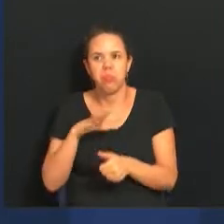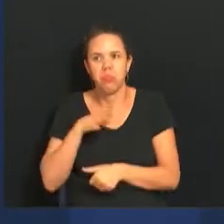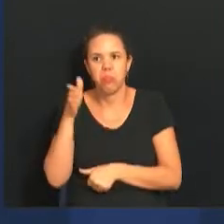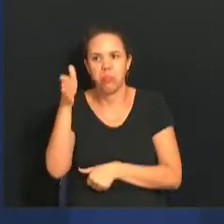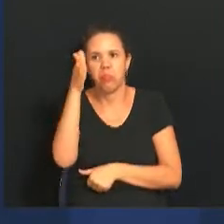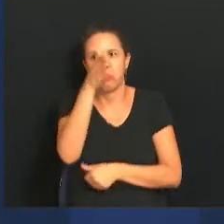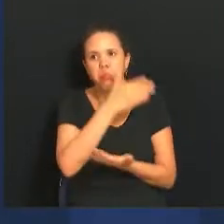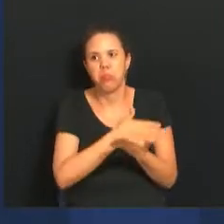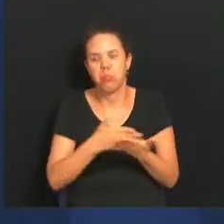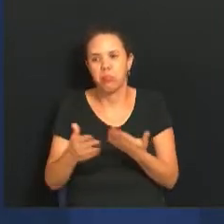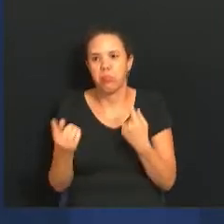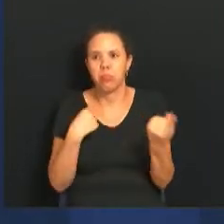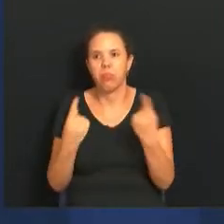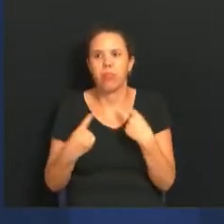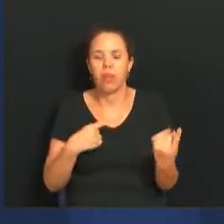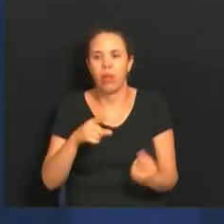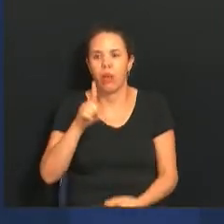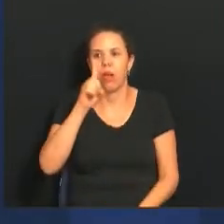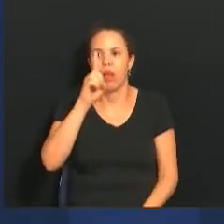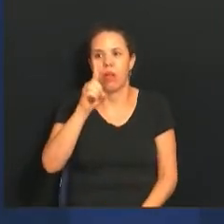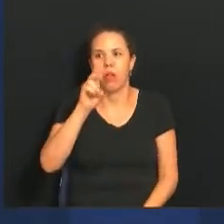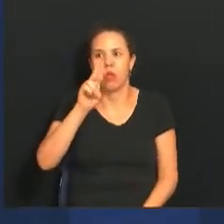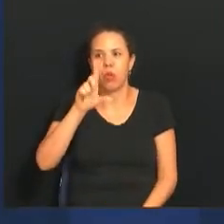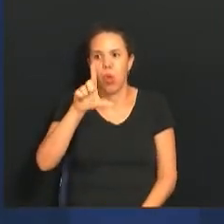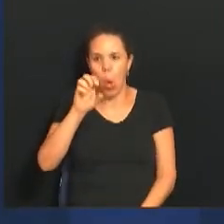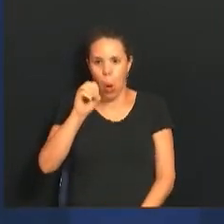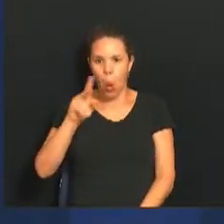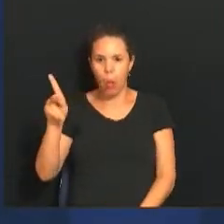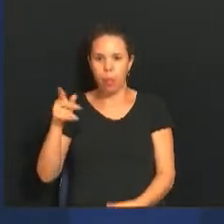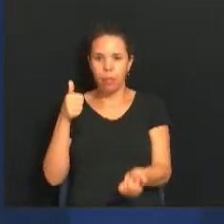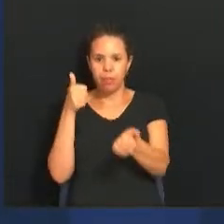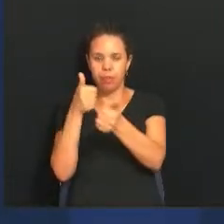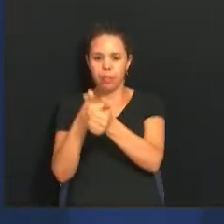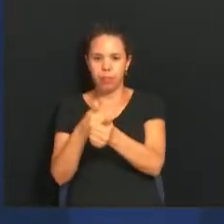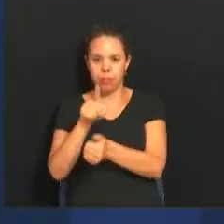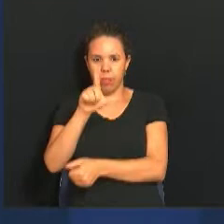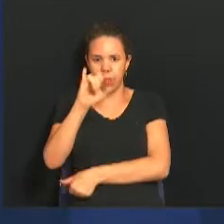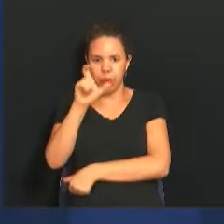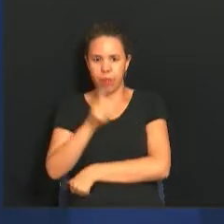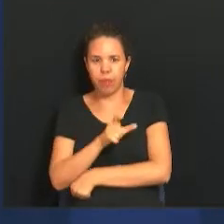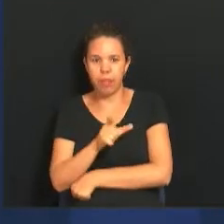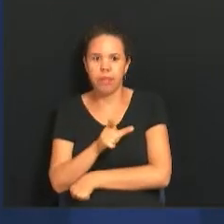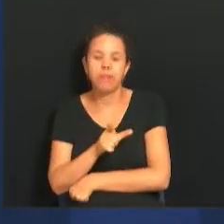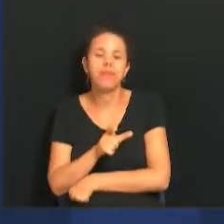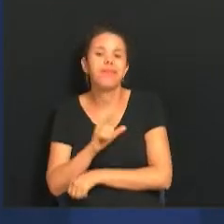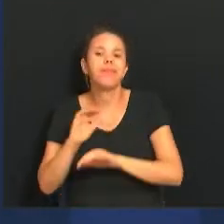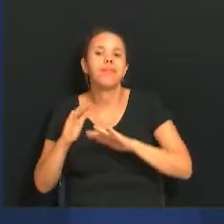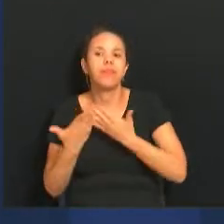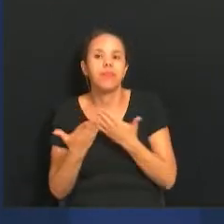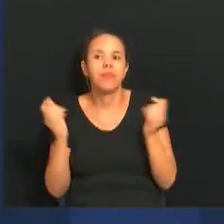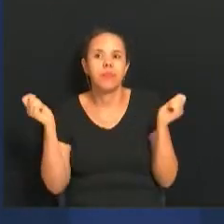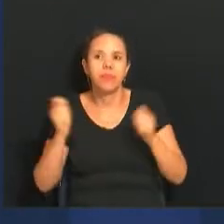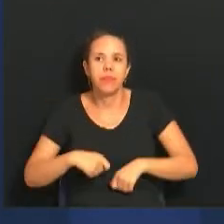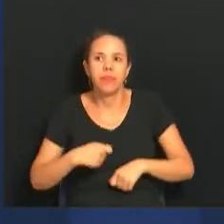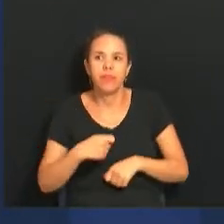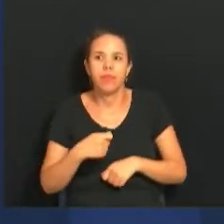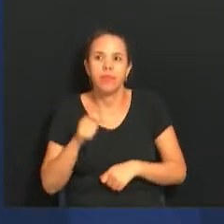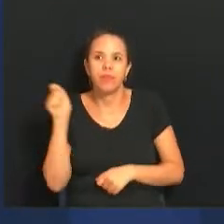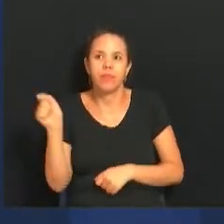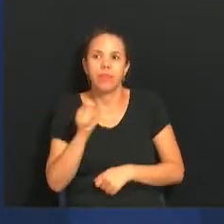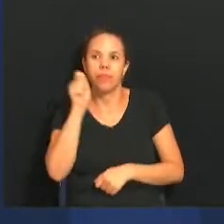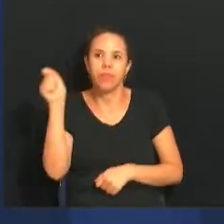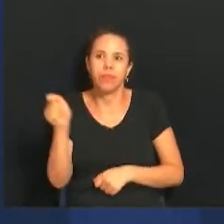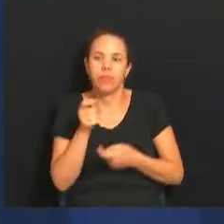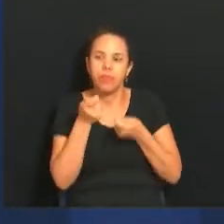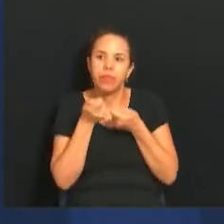inicia ali a Avenida John Boy Dunlop, tem próximo a Lix da Cunha, e o bairro ele possui a Associação